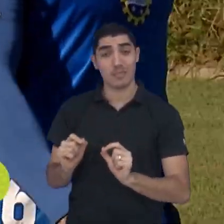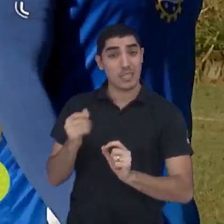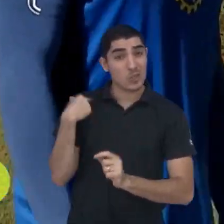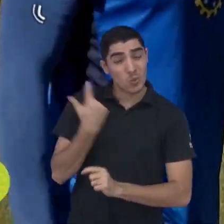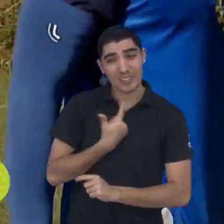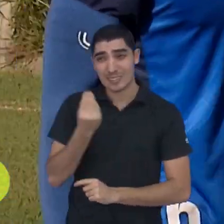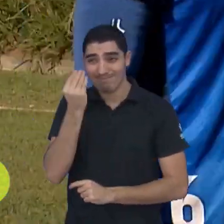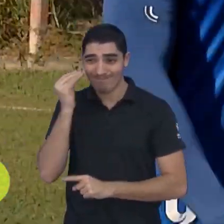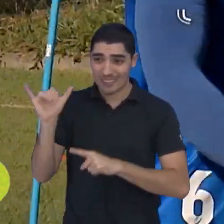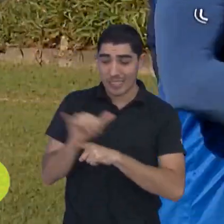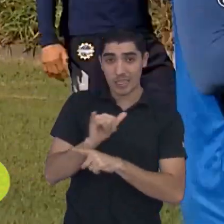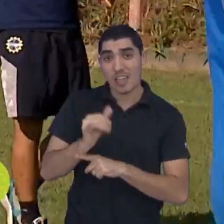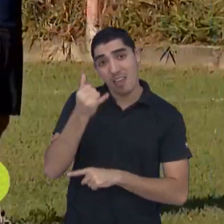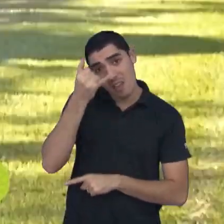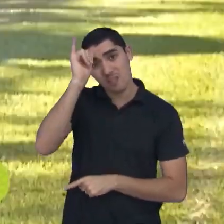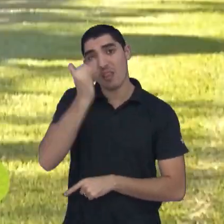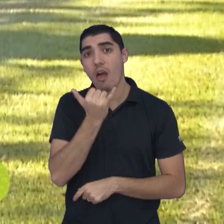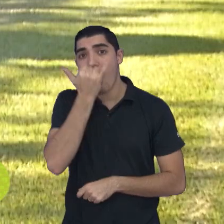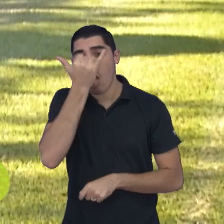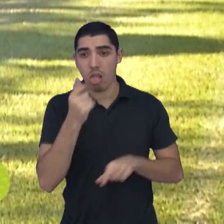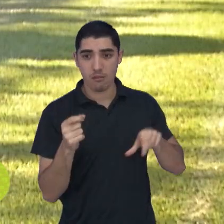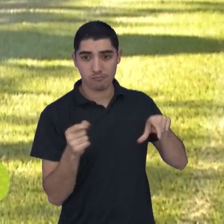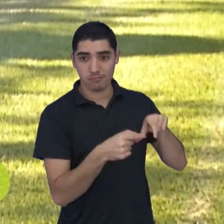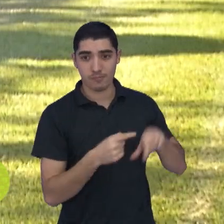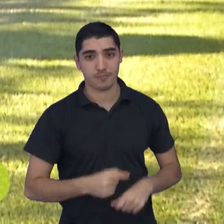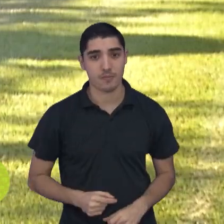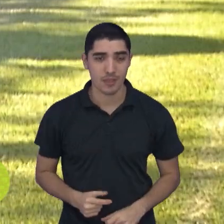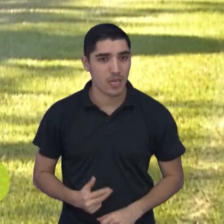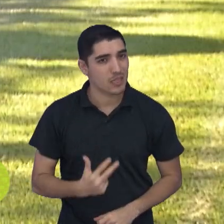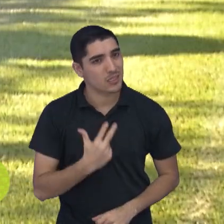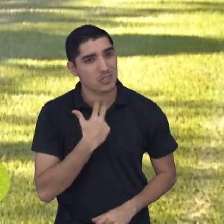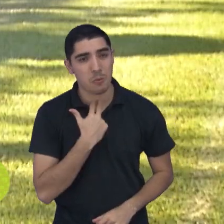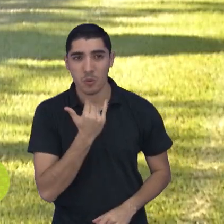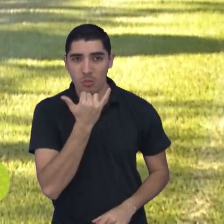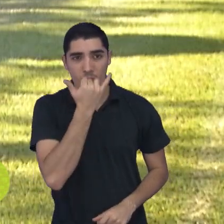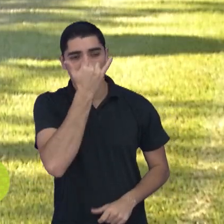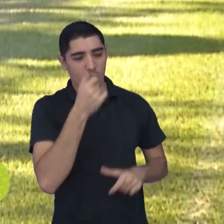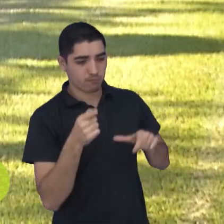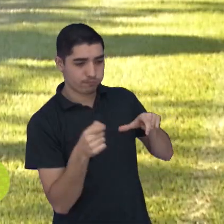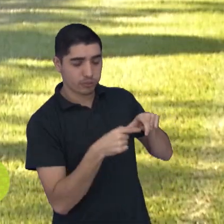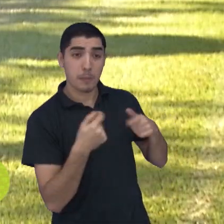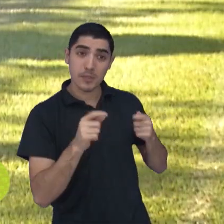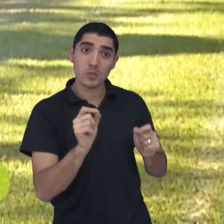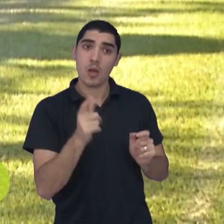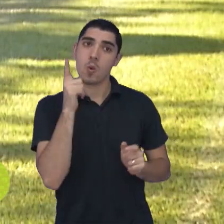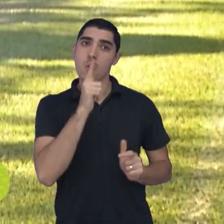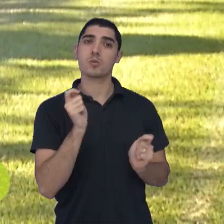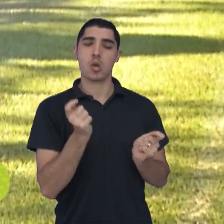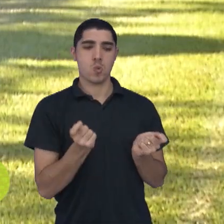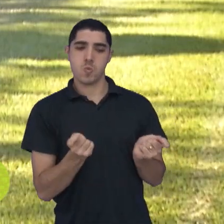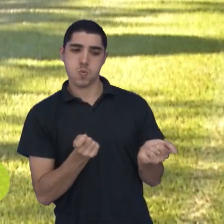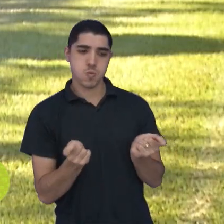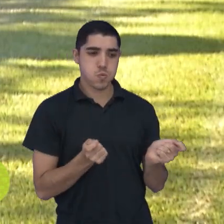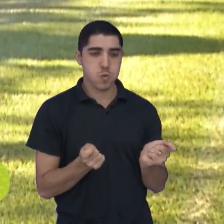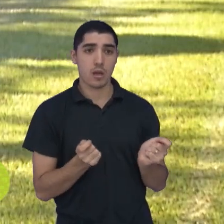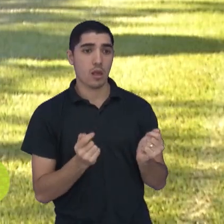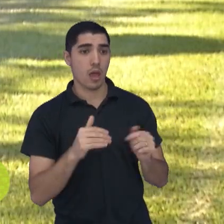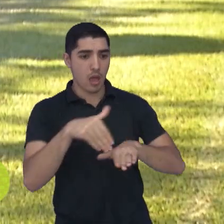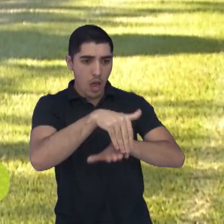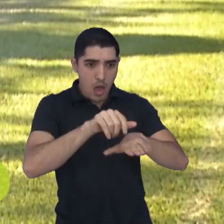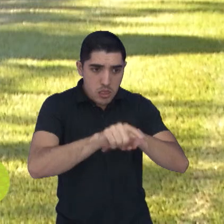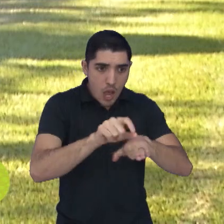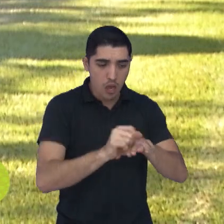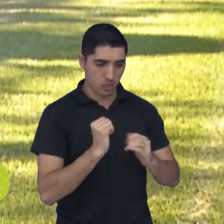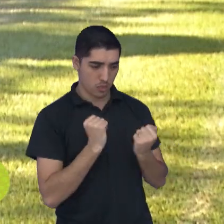sair de campo sem ser vazada. Não pode tomar gol, a gente tem que se manter bem equilibrado nas duas partes, tanto defesa quanto ataque. Então acho que